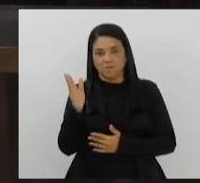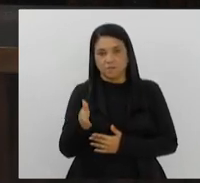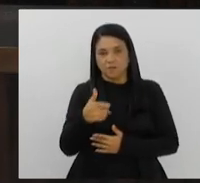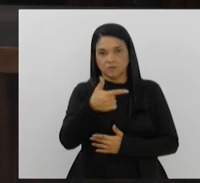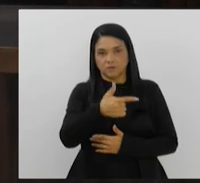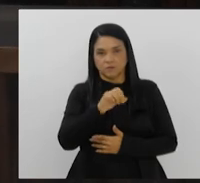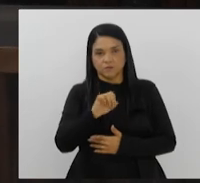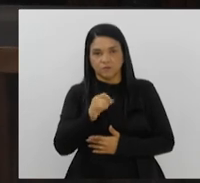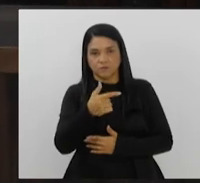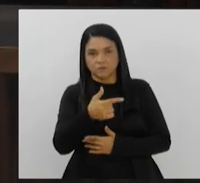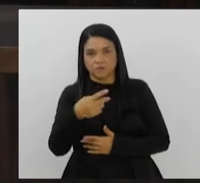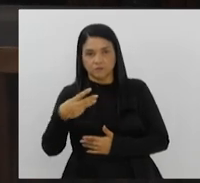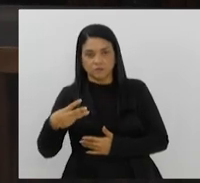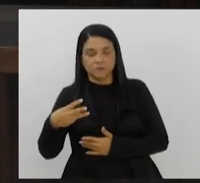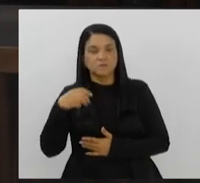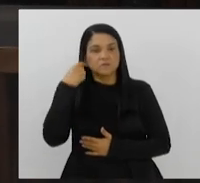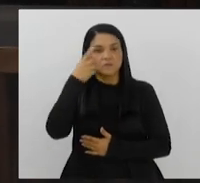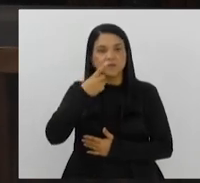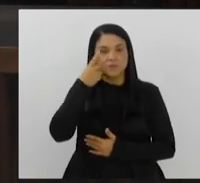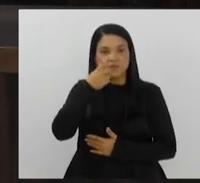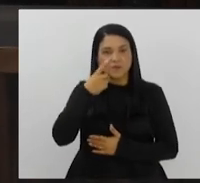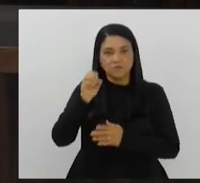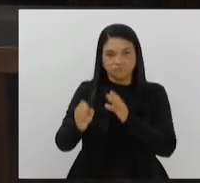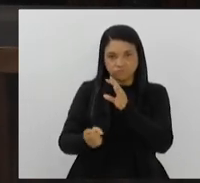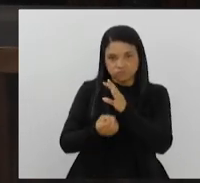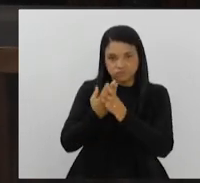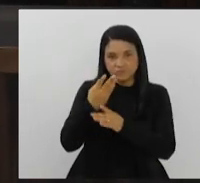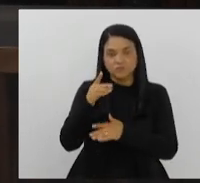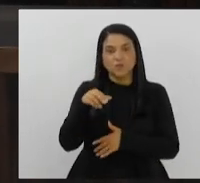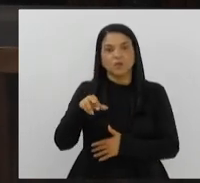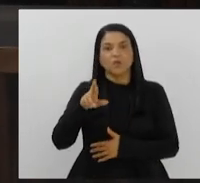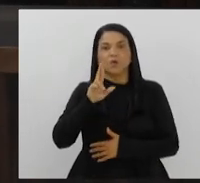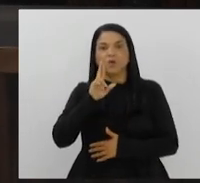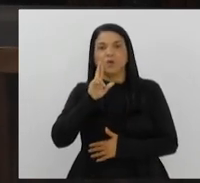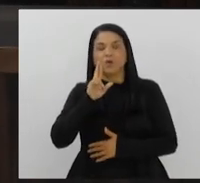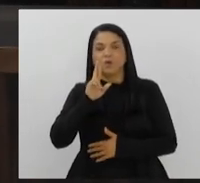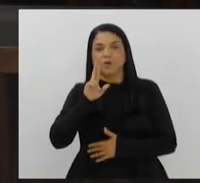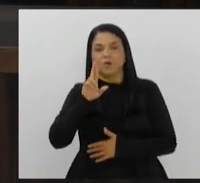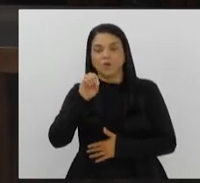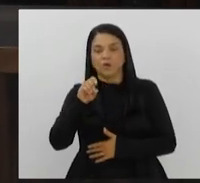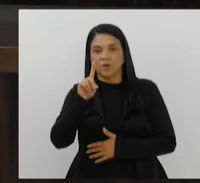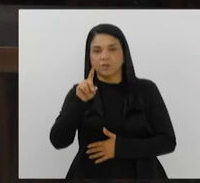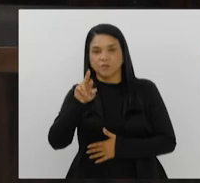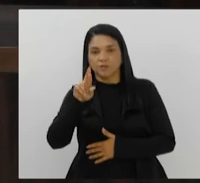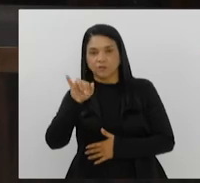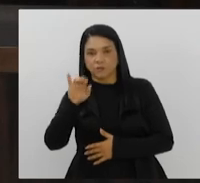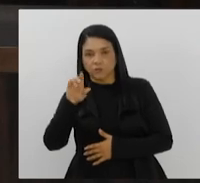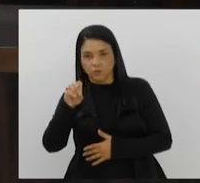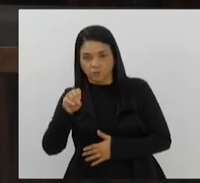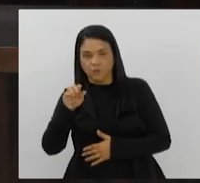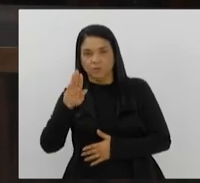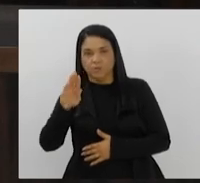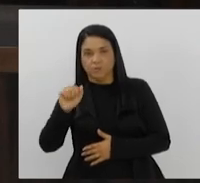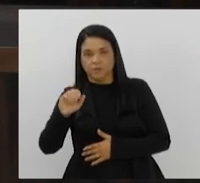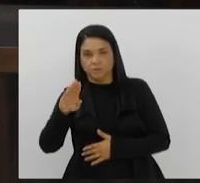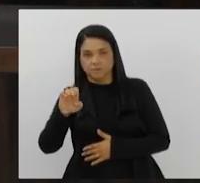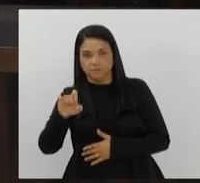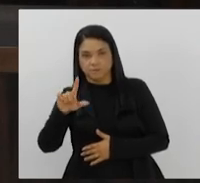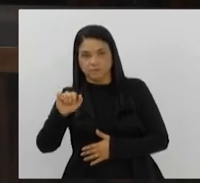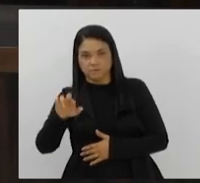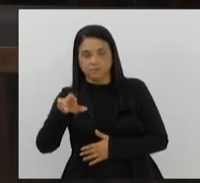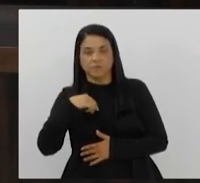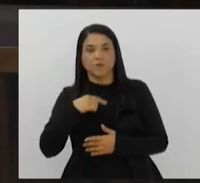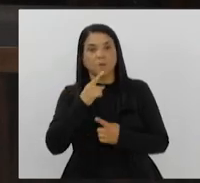1742/2023, de autoria do deputado, nosso nobre deputado Rodrigo Bacelar, que dispõe sobre a